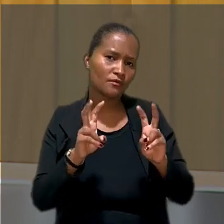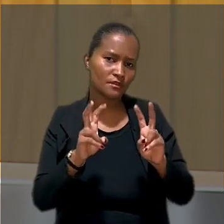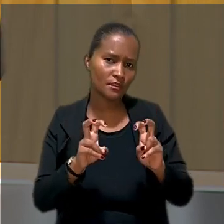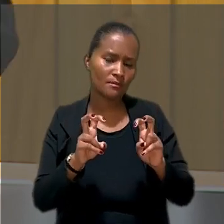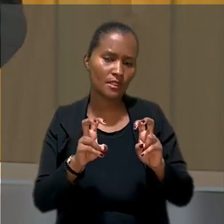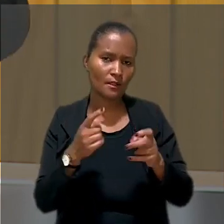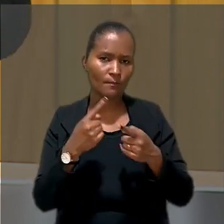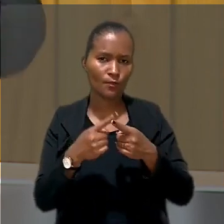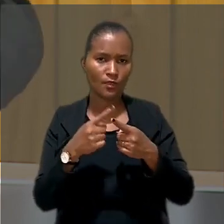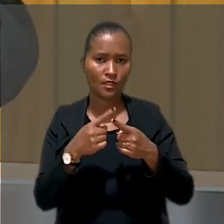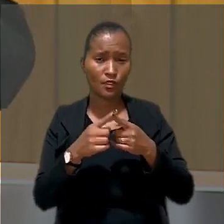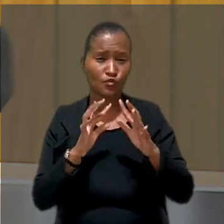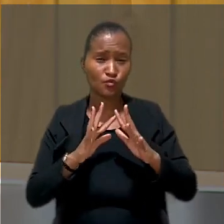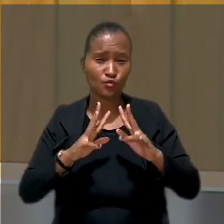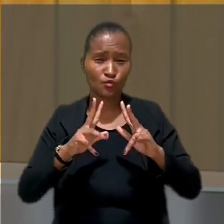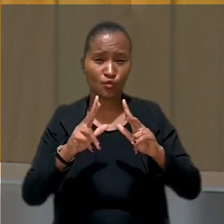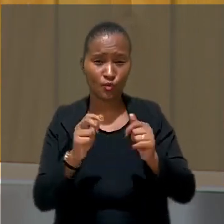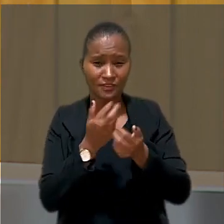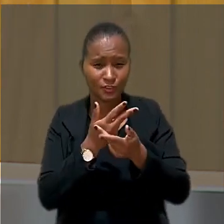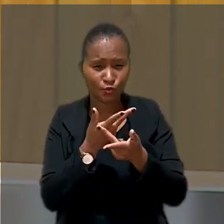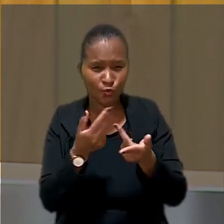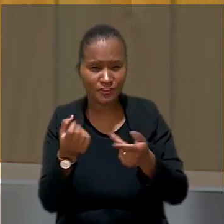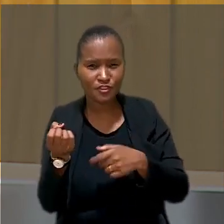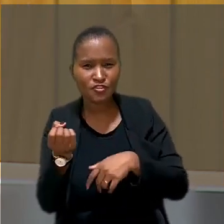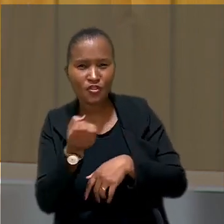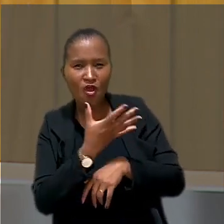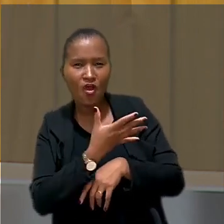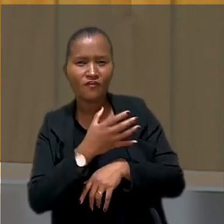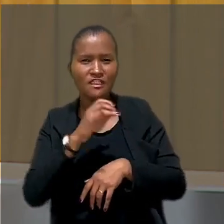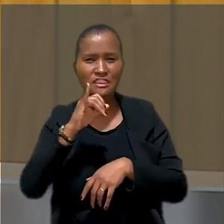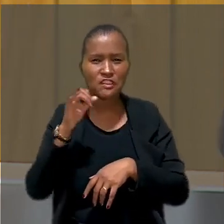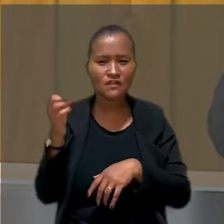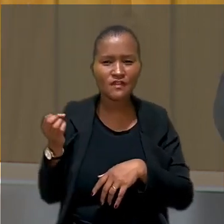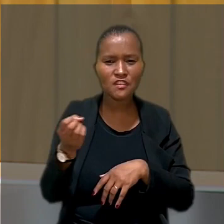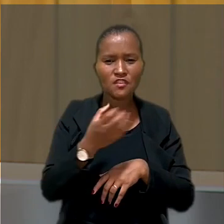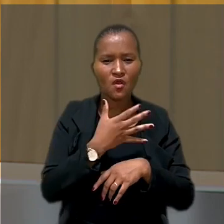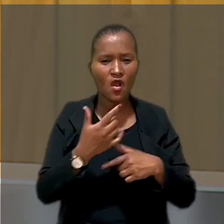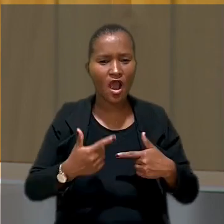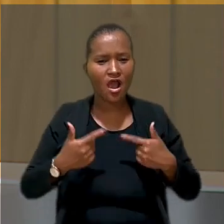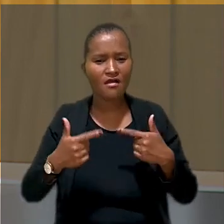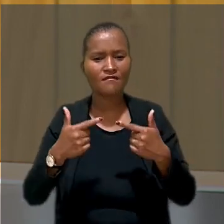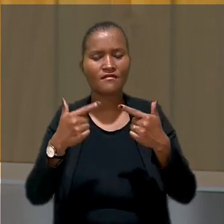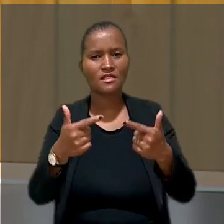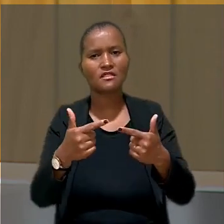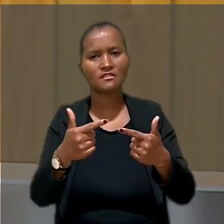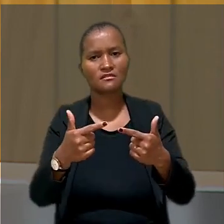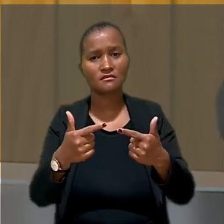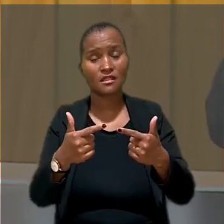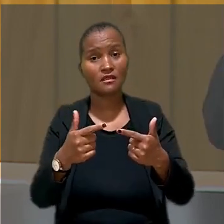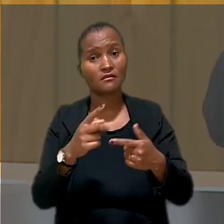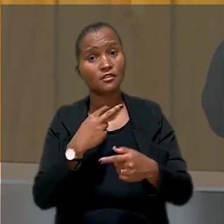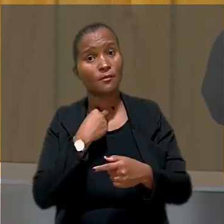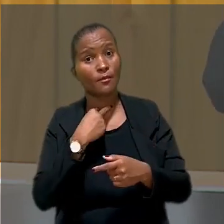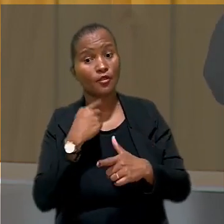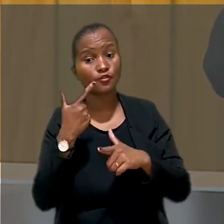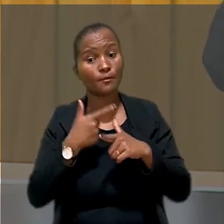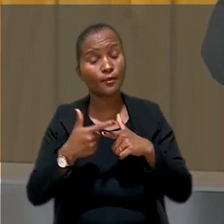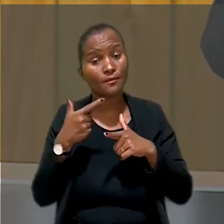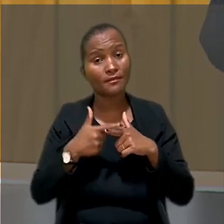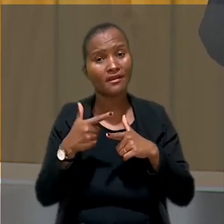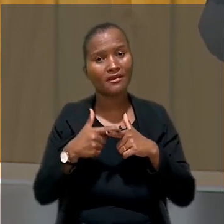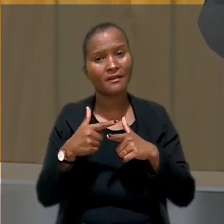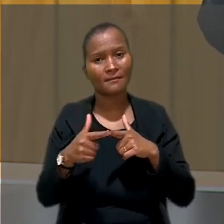que todas as modernidades, inovações e avanços não